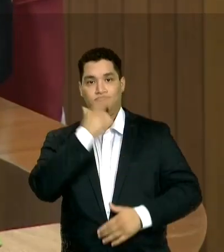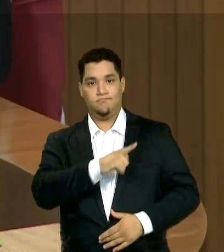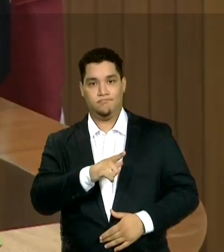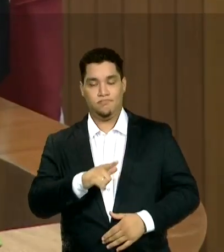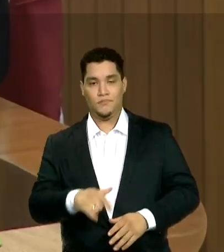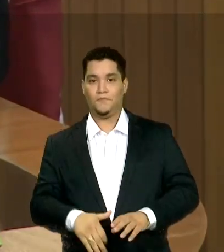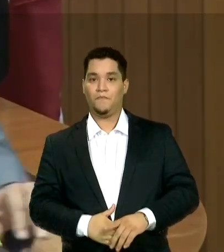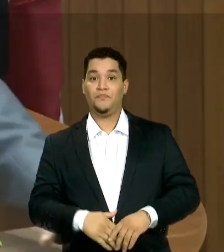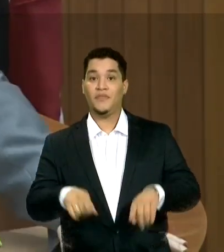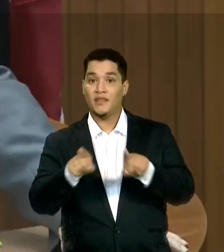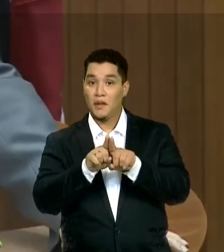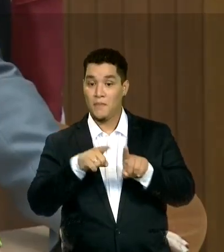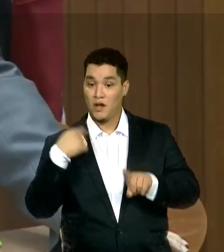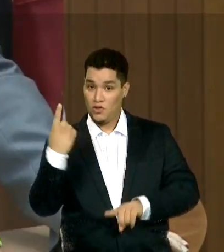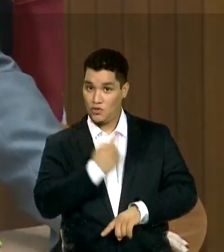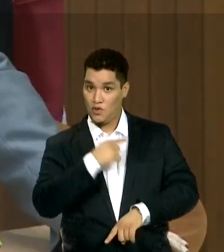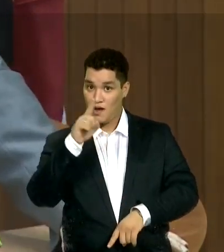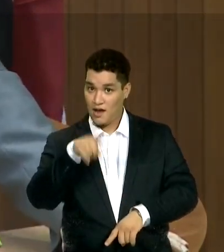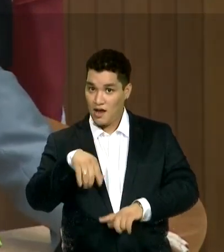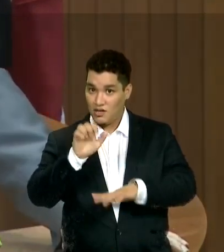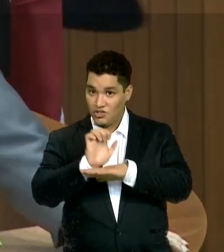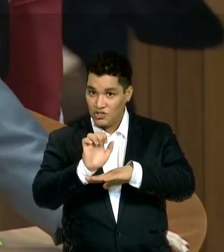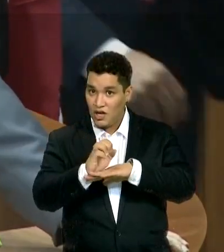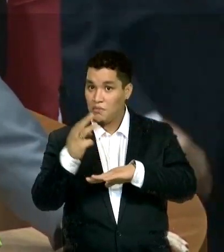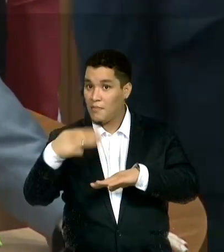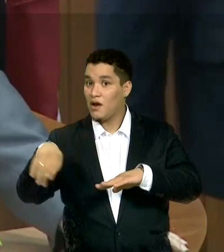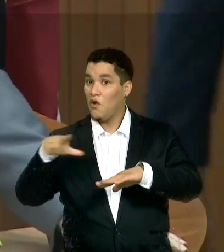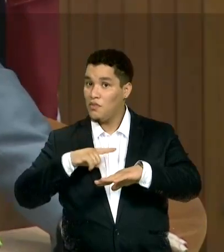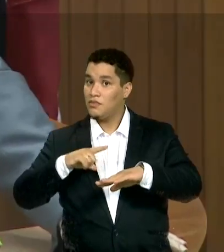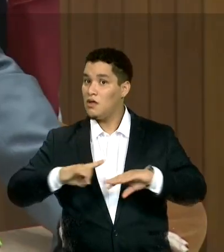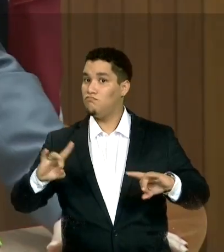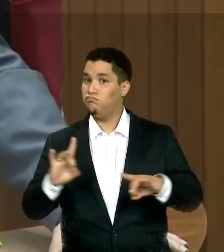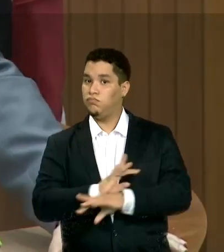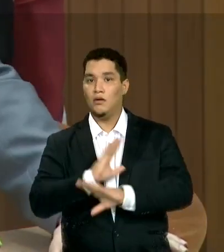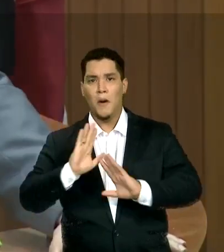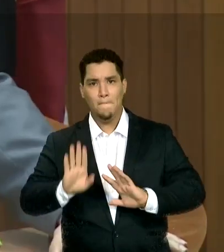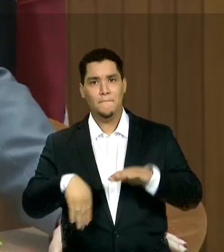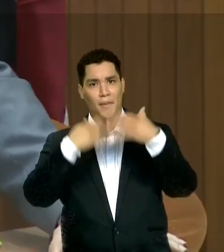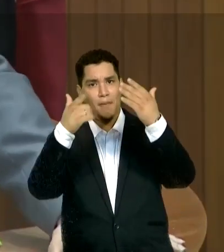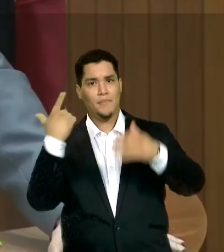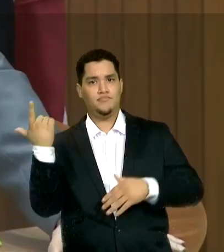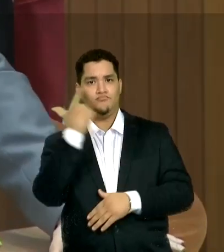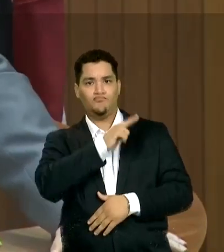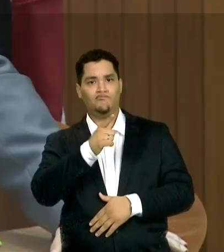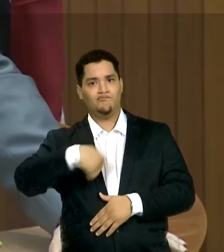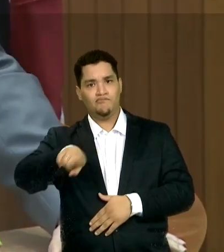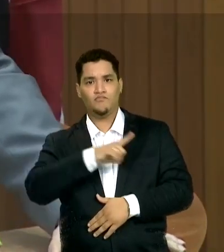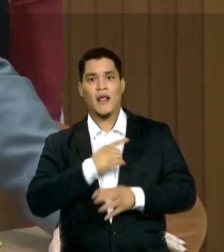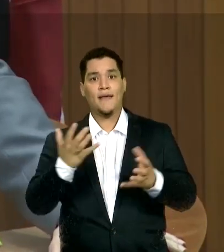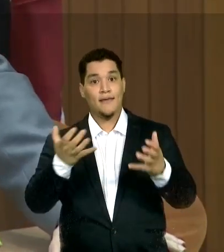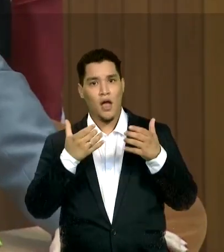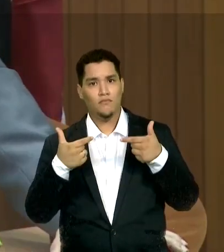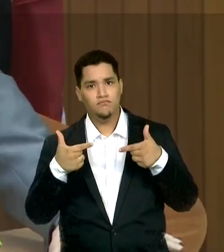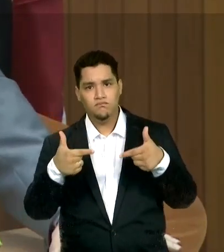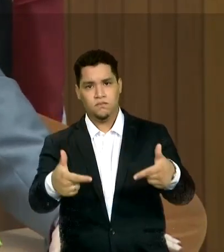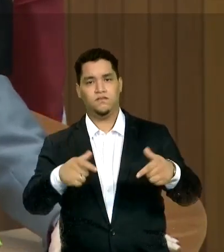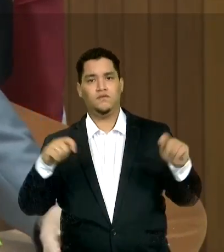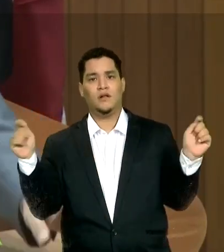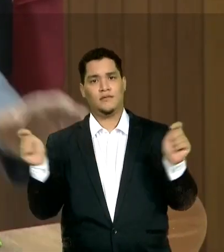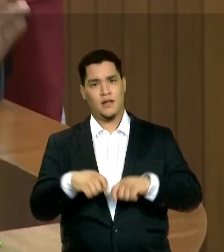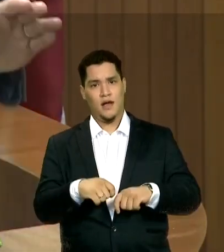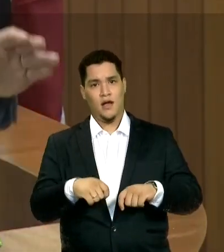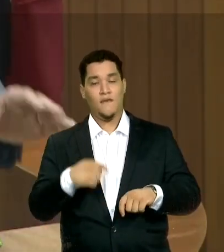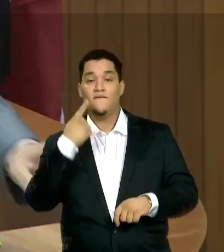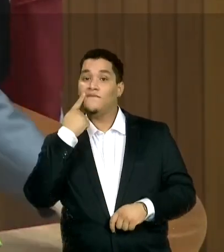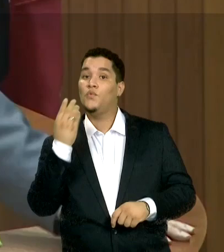Estado, enquanto o Estado é desenvolvido, do qual nós queremos e lutamos, combatendo os indicadores sociais, tendo em